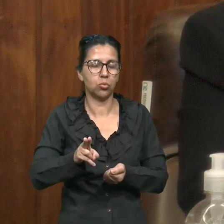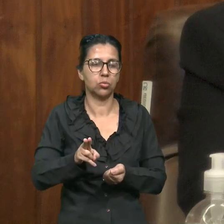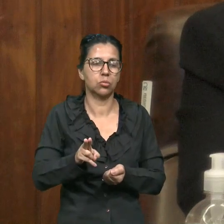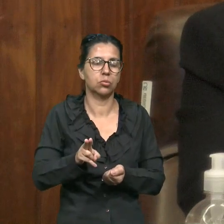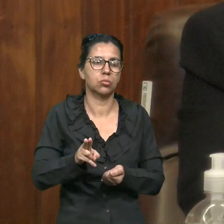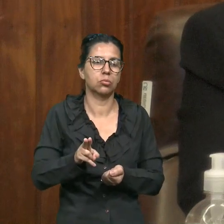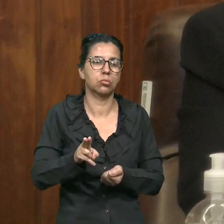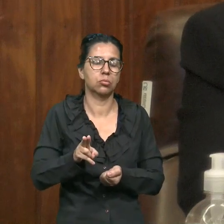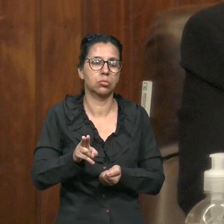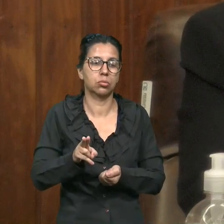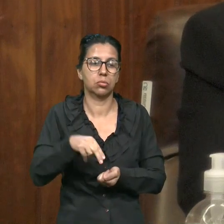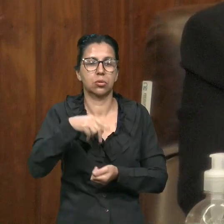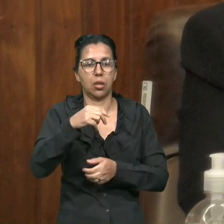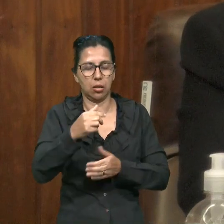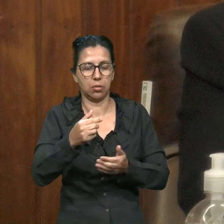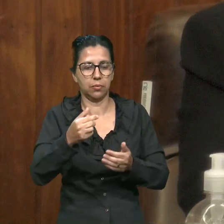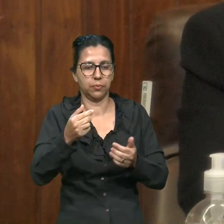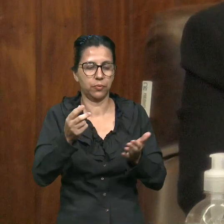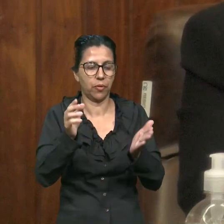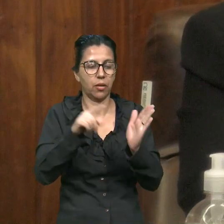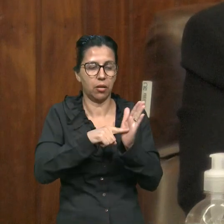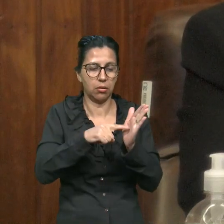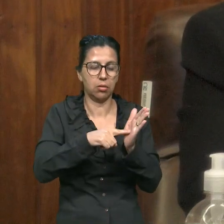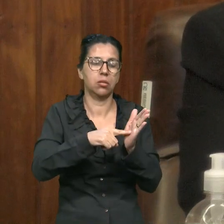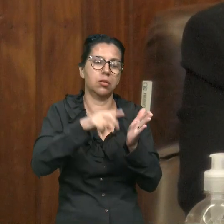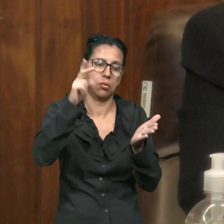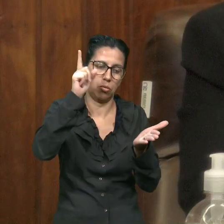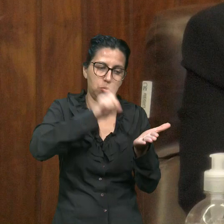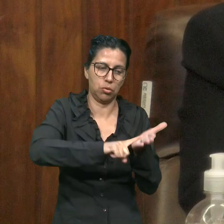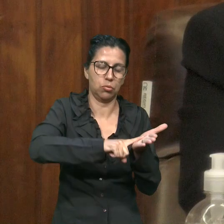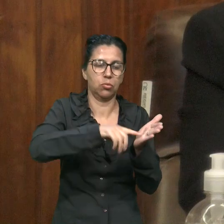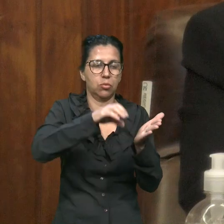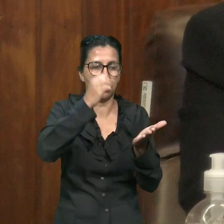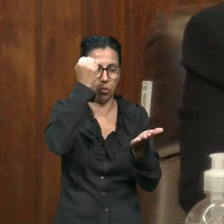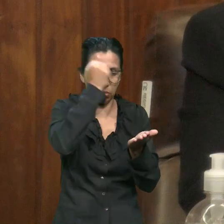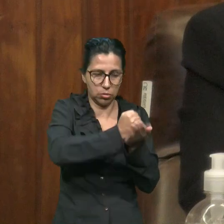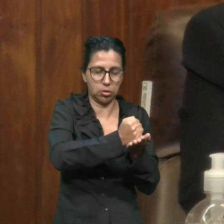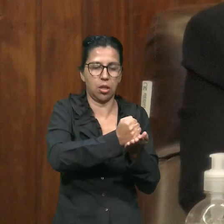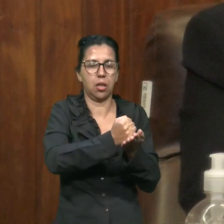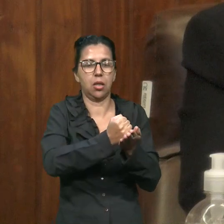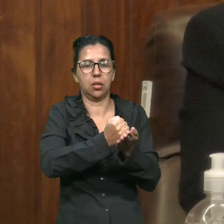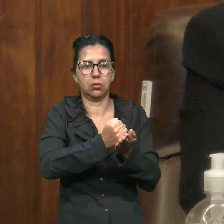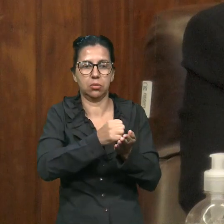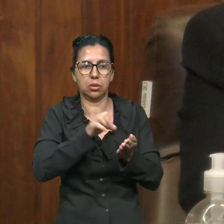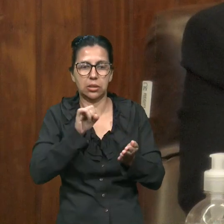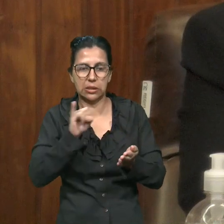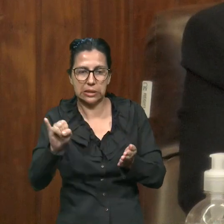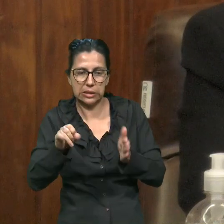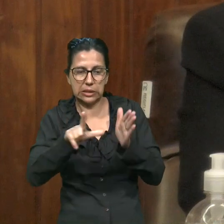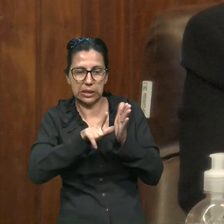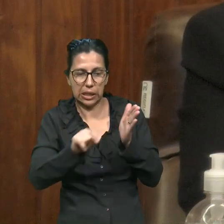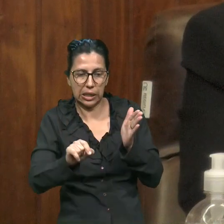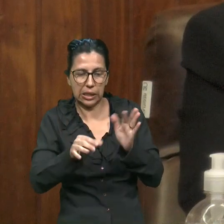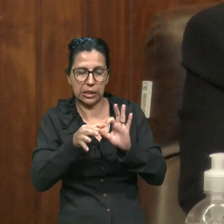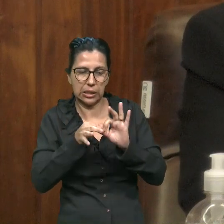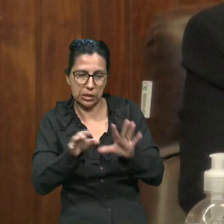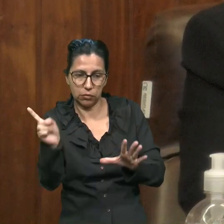adjudicatória durante a execução dos contratos celebrados com o poder público, sem autorização de lei, no